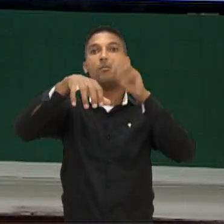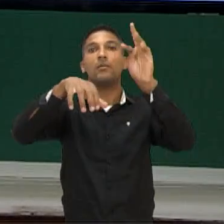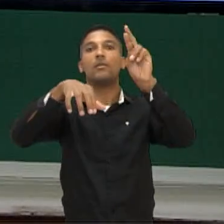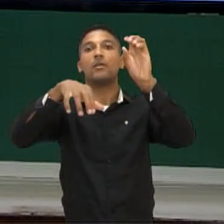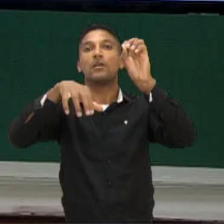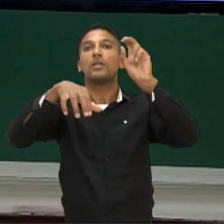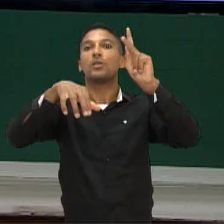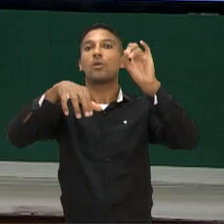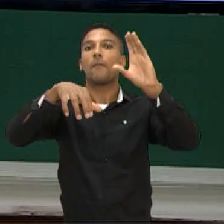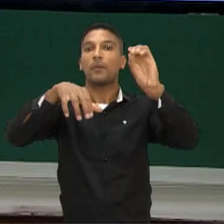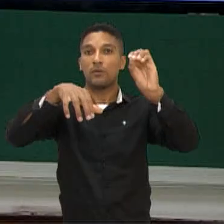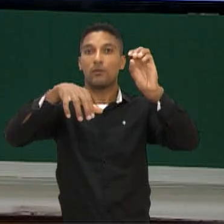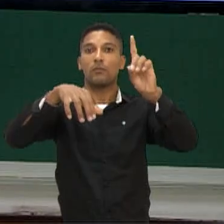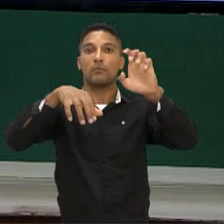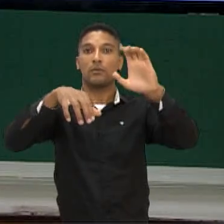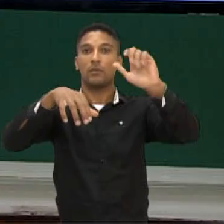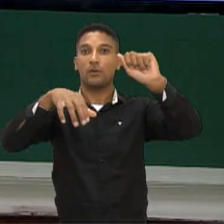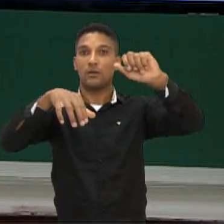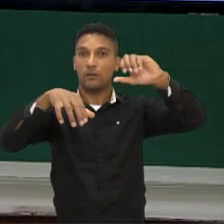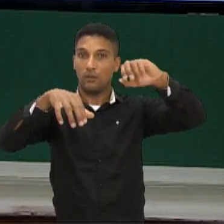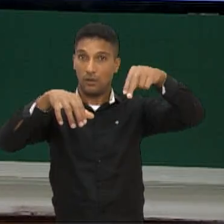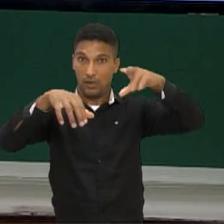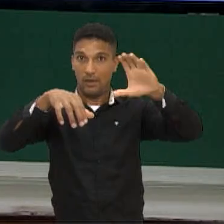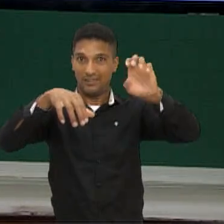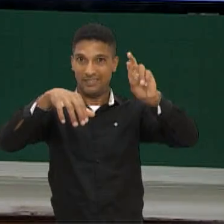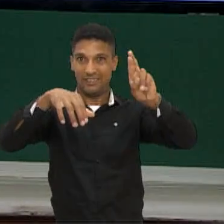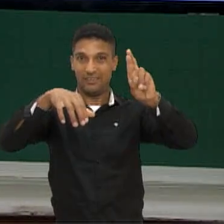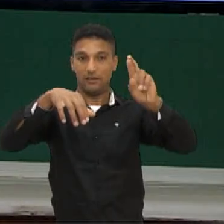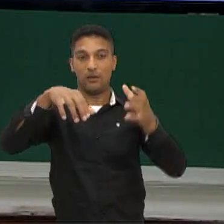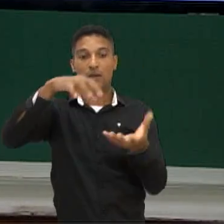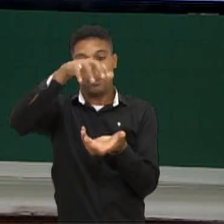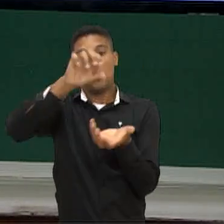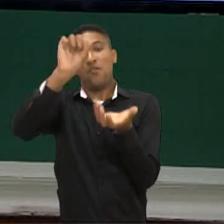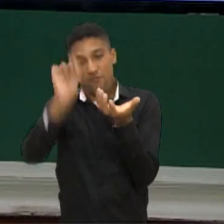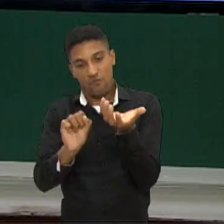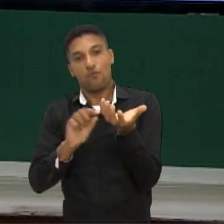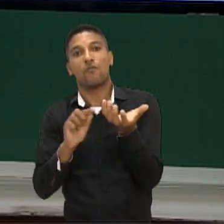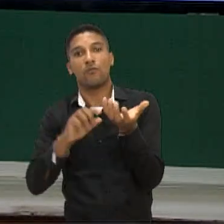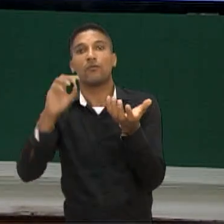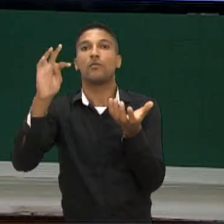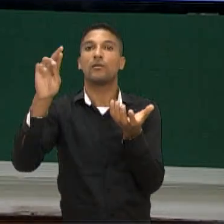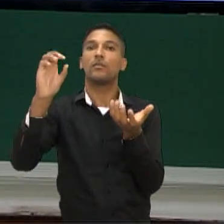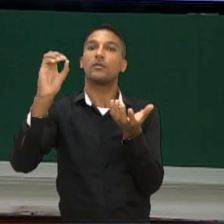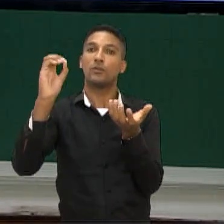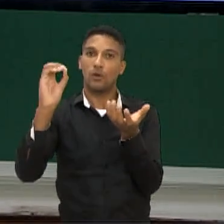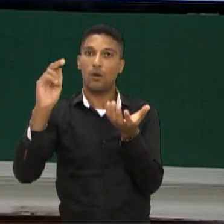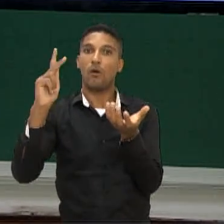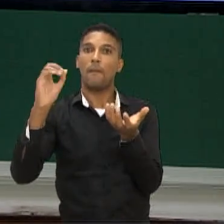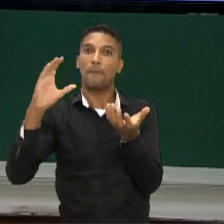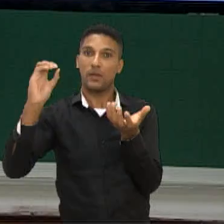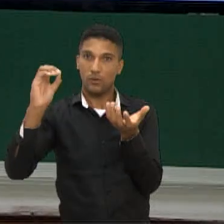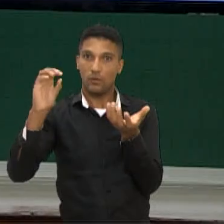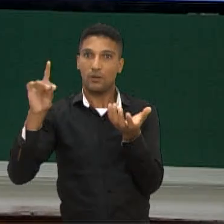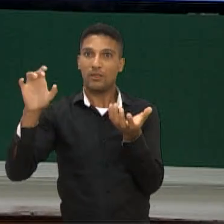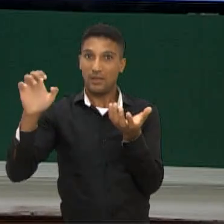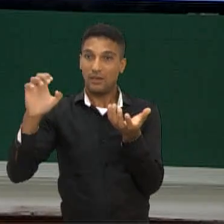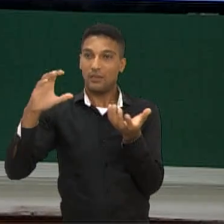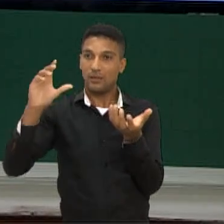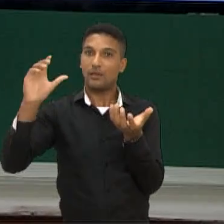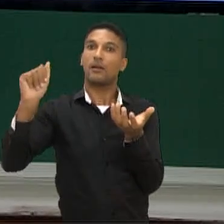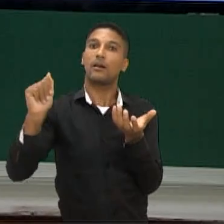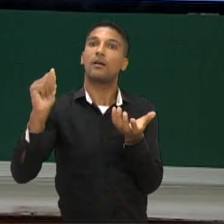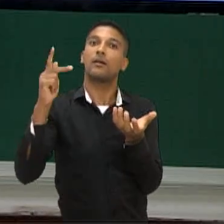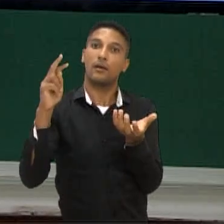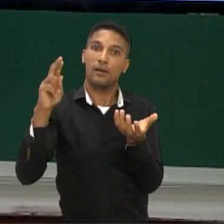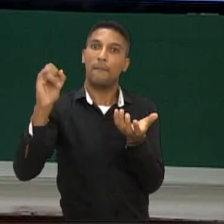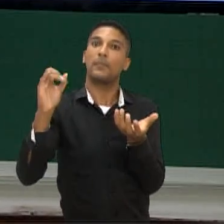Capricórnio, hemisfério sul, e aqui a linha do Equador que divide os dois hemisférios, certo? Então, o